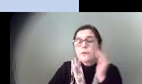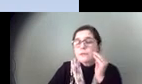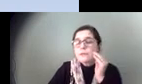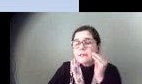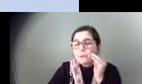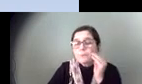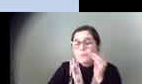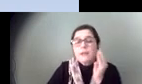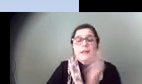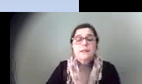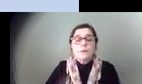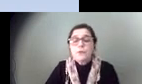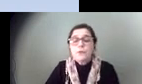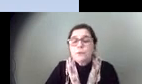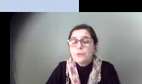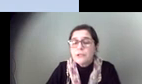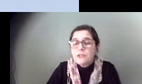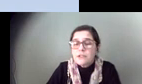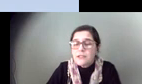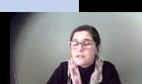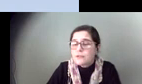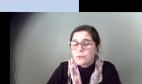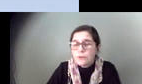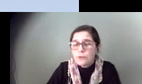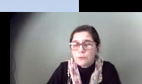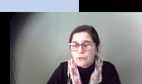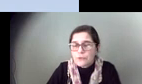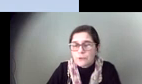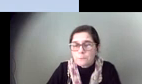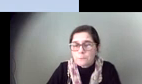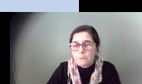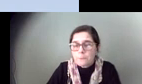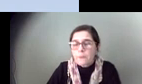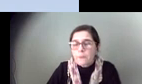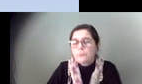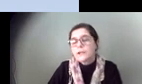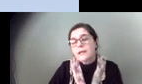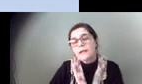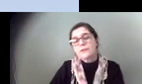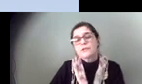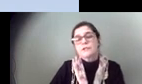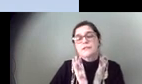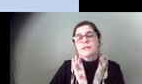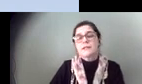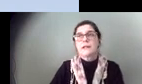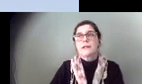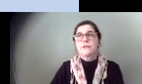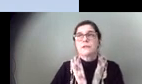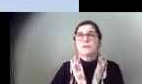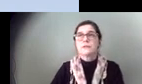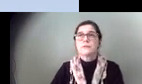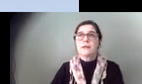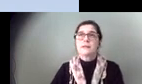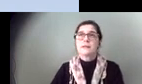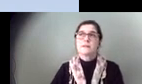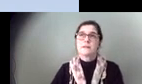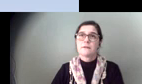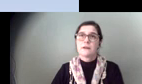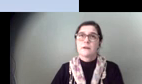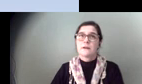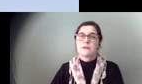evento aconteceu. Então, é muito importante ter essa escuta do professor, porque, é claro, a gente sempre acaba ficando